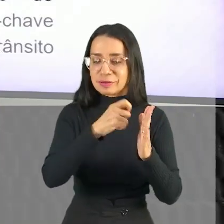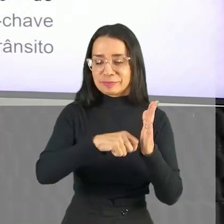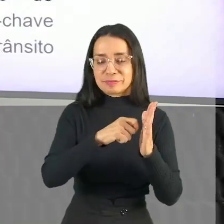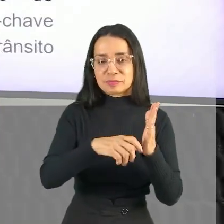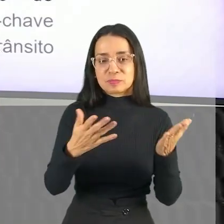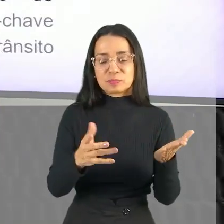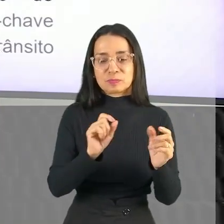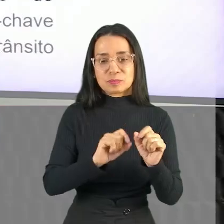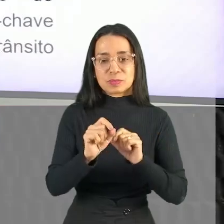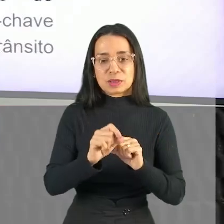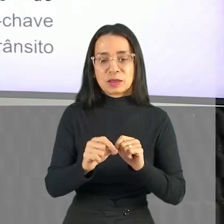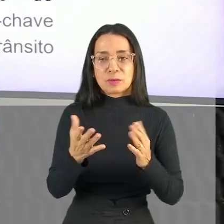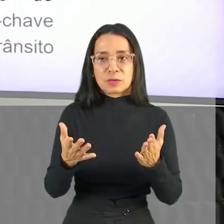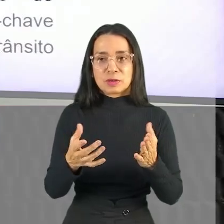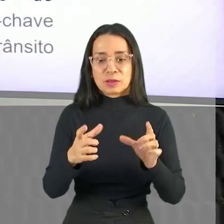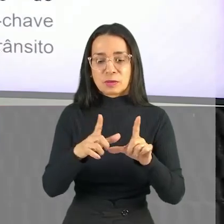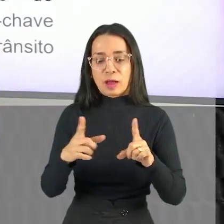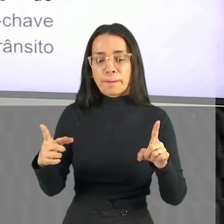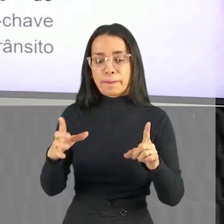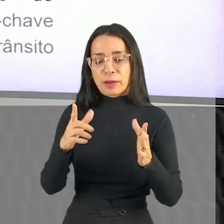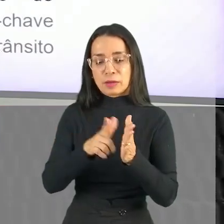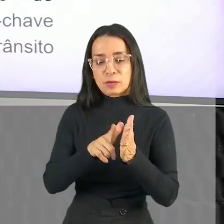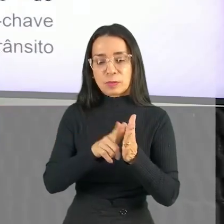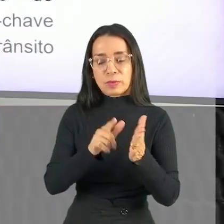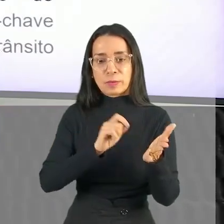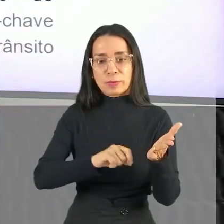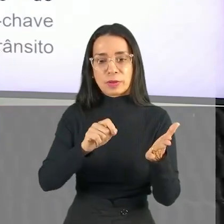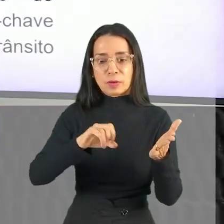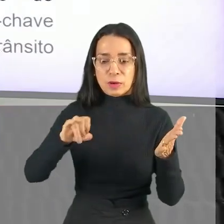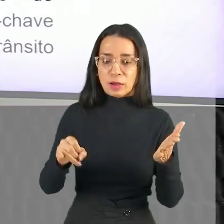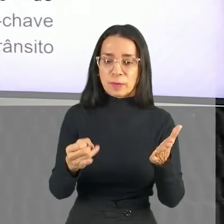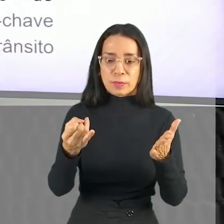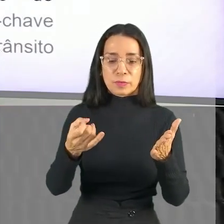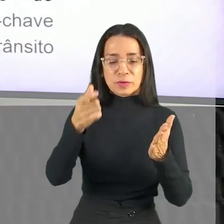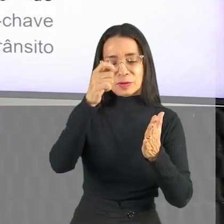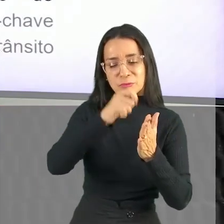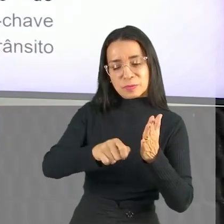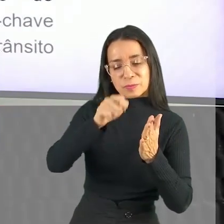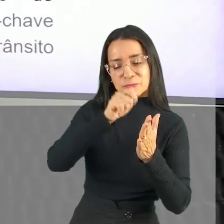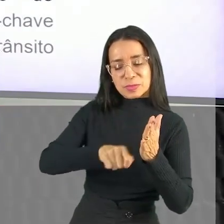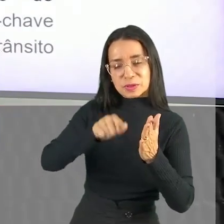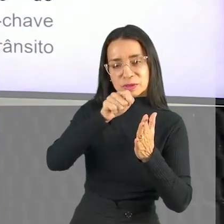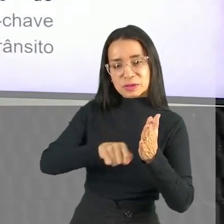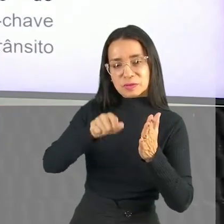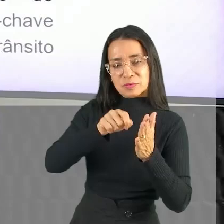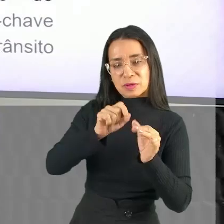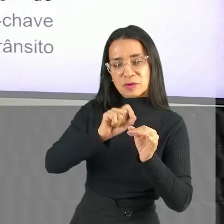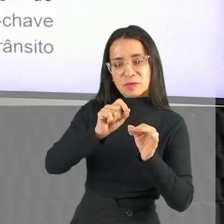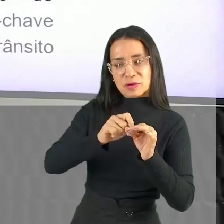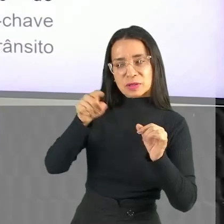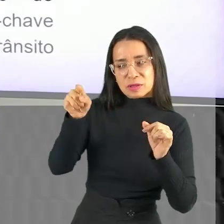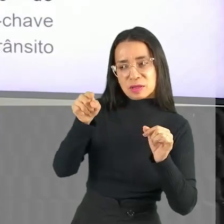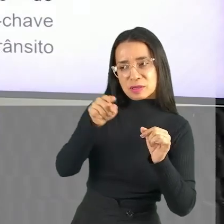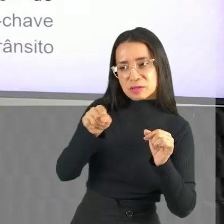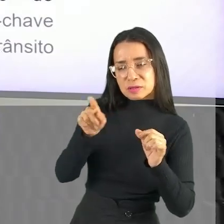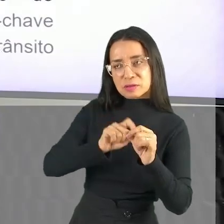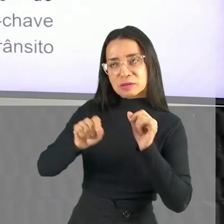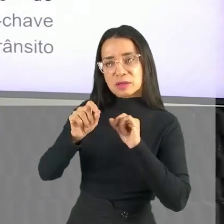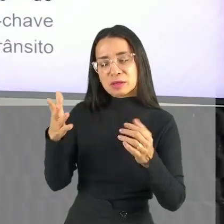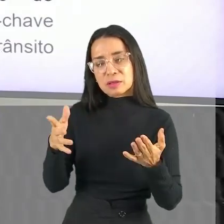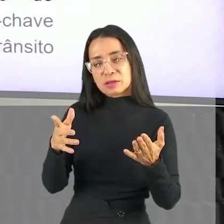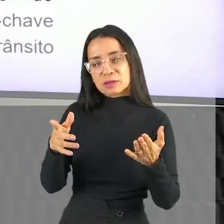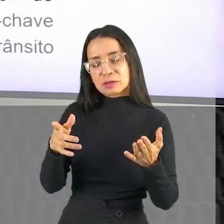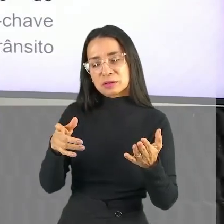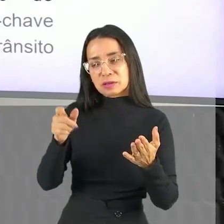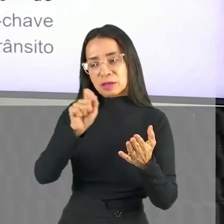da prova, que é a parte da proposta, aproveite para você riscar, fazer setas, fazer inferências. Como eu